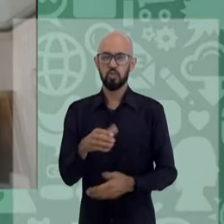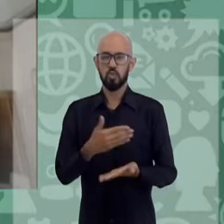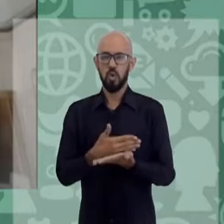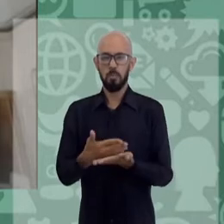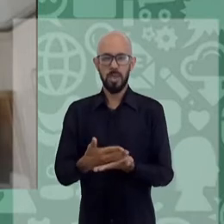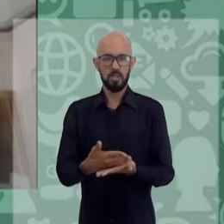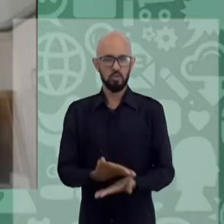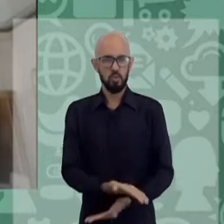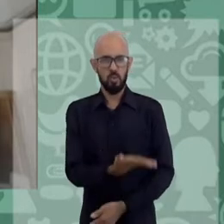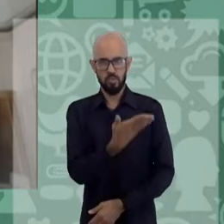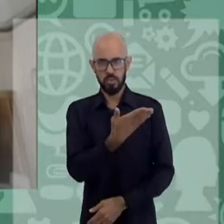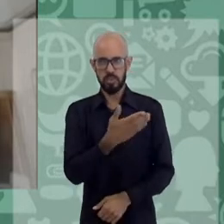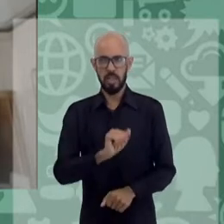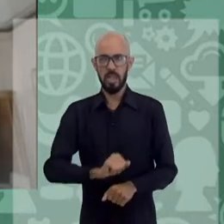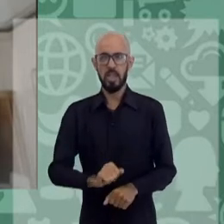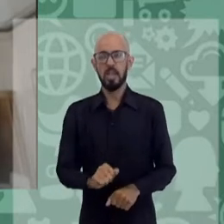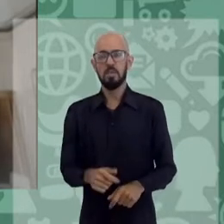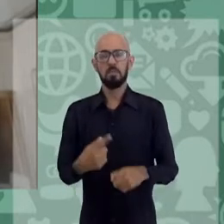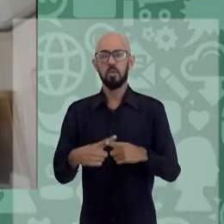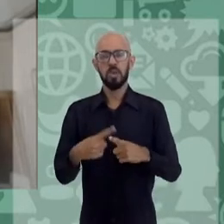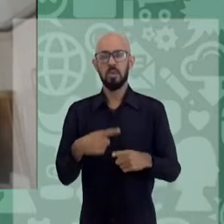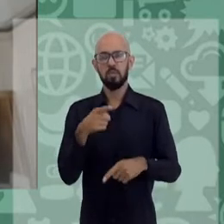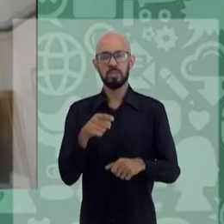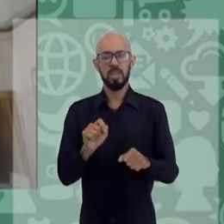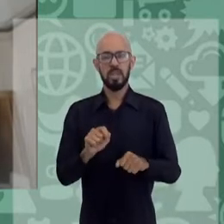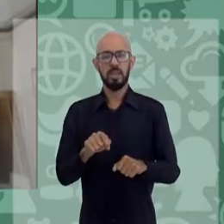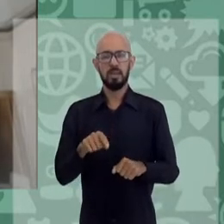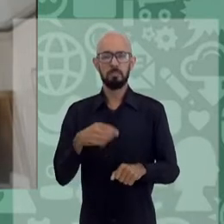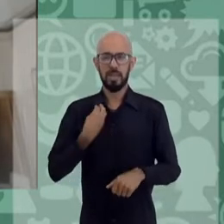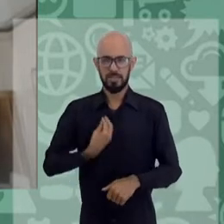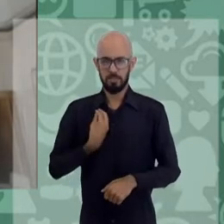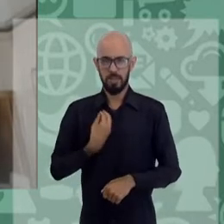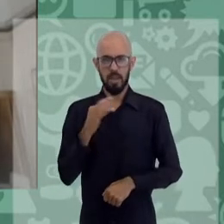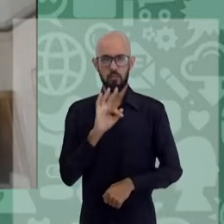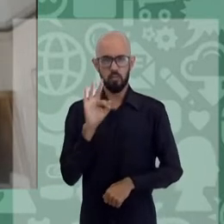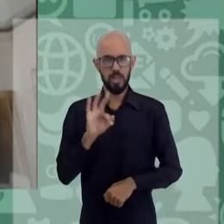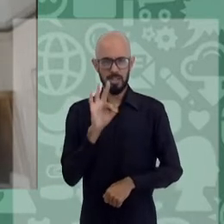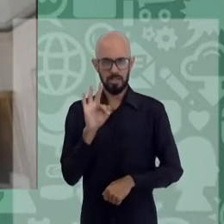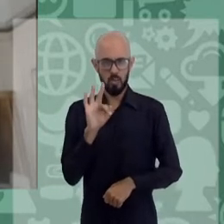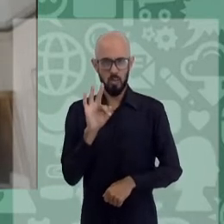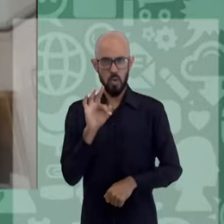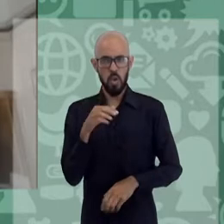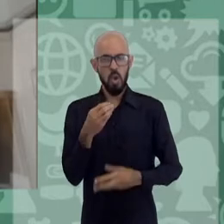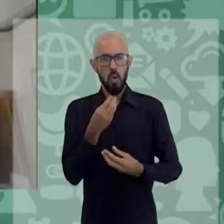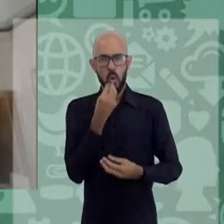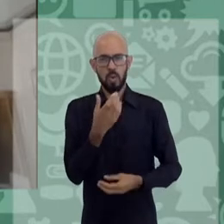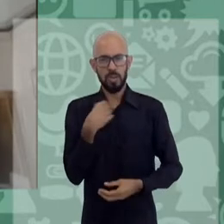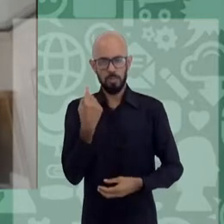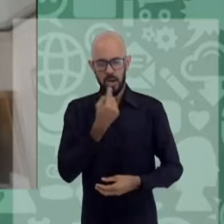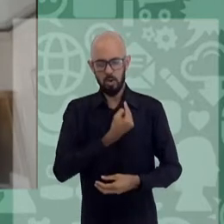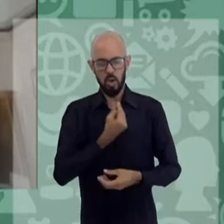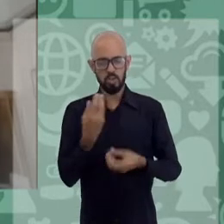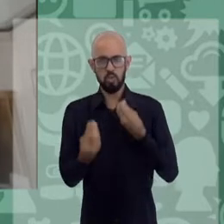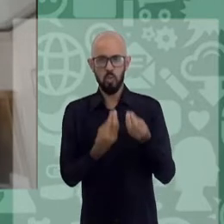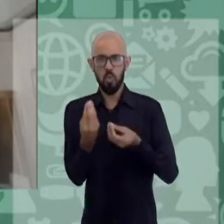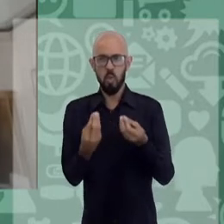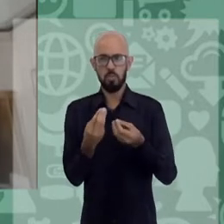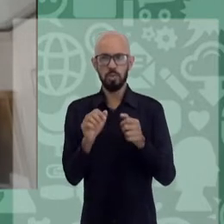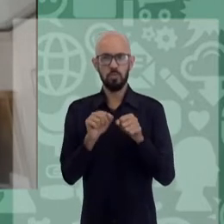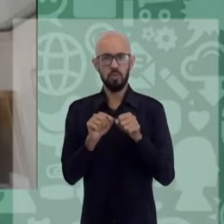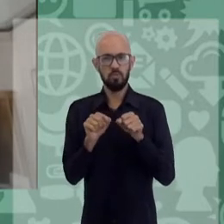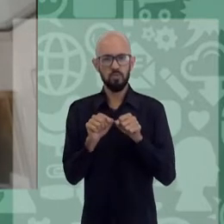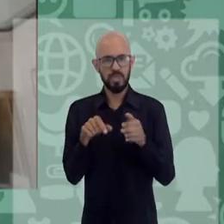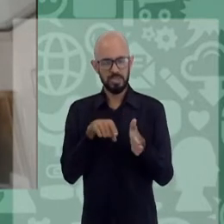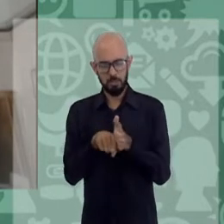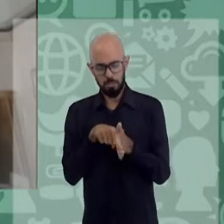começo a nossa conversa com você, já que você faz parte aí da Fundação, né? Conta um pouquinho para a gente, como que foi